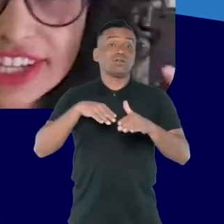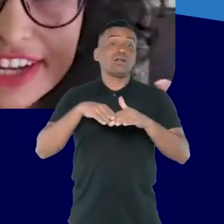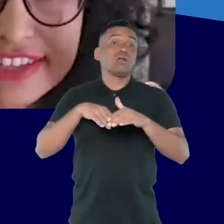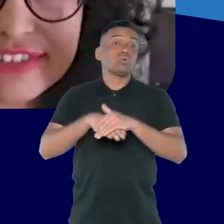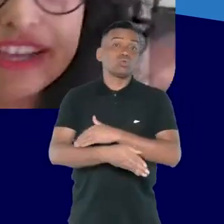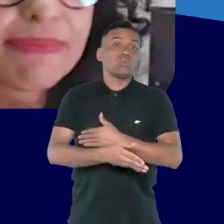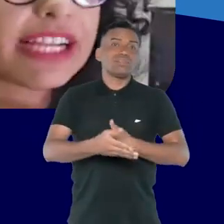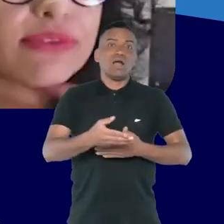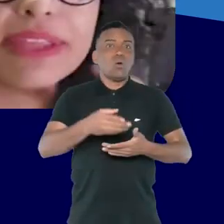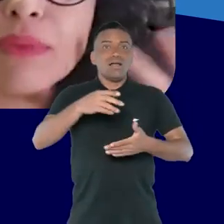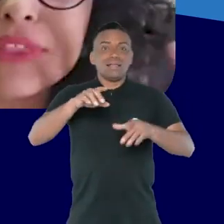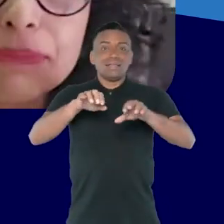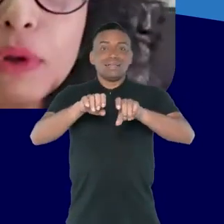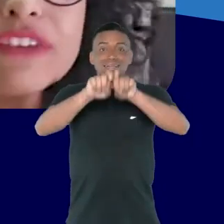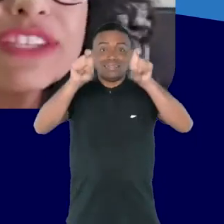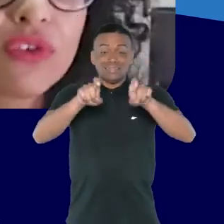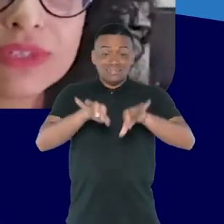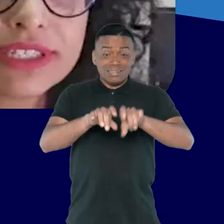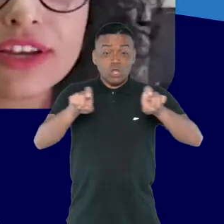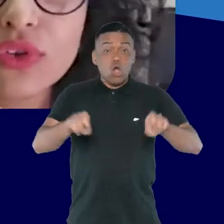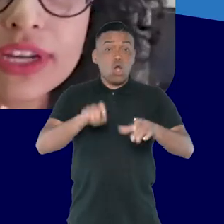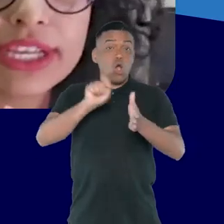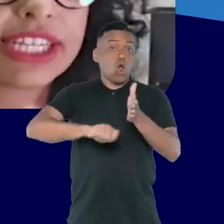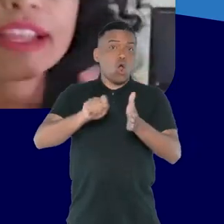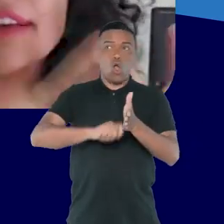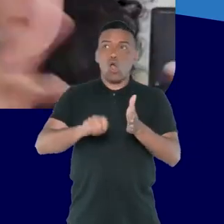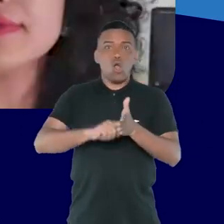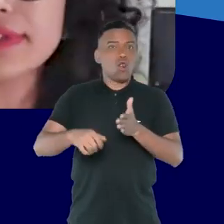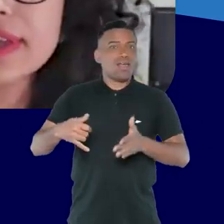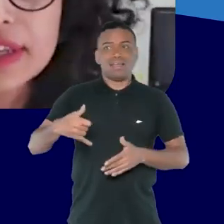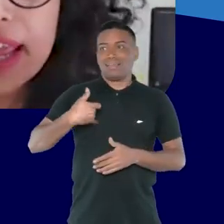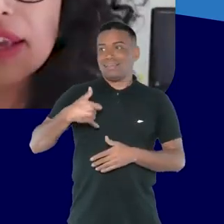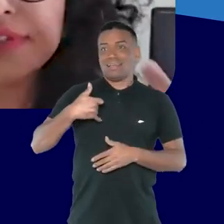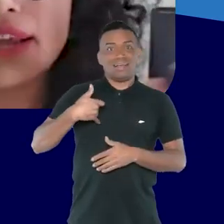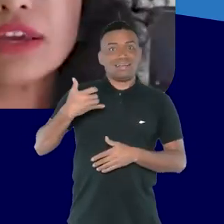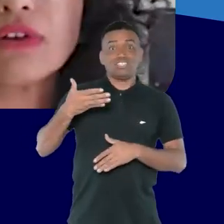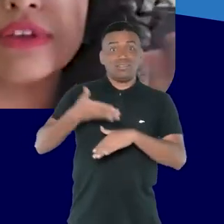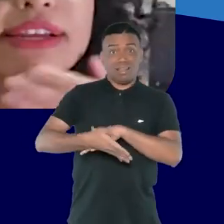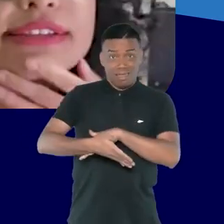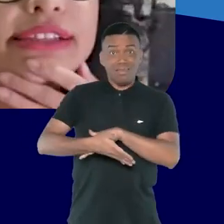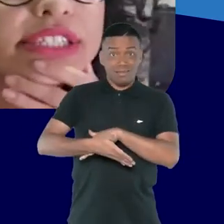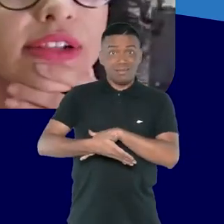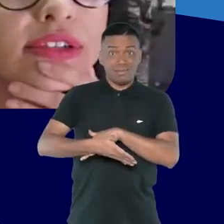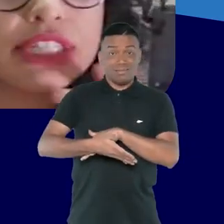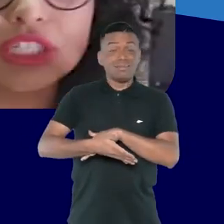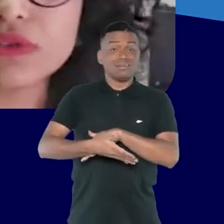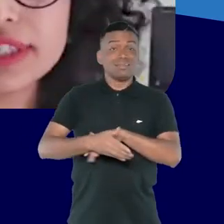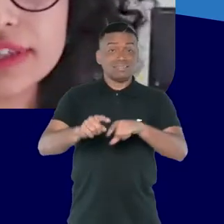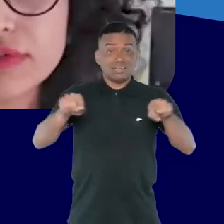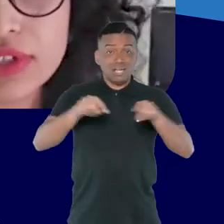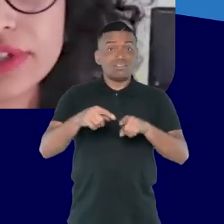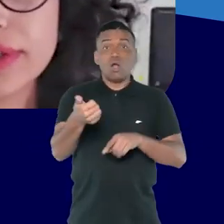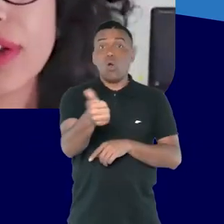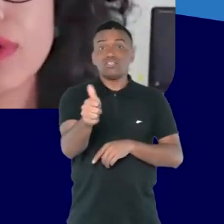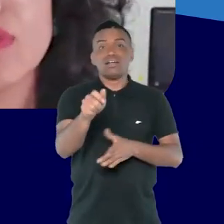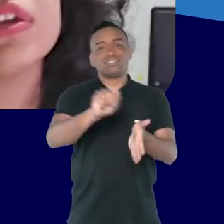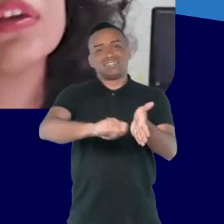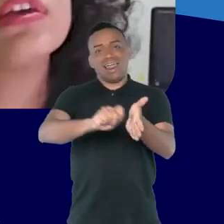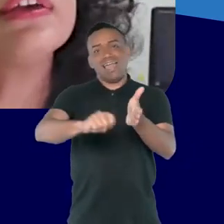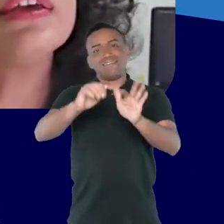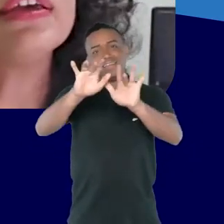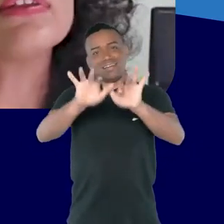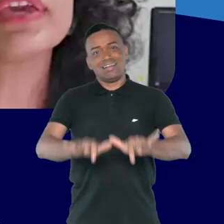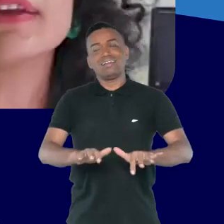mim desde criança, faz parte do meu ofício como escritora, que já tem anos, né? Quando eu entrei em sala de aula, eu já tinha 11 anos de